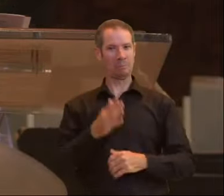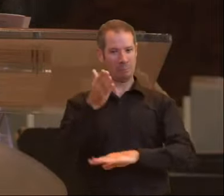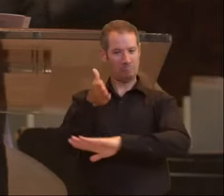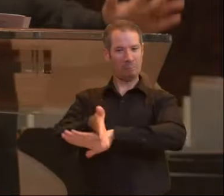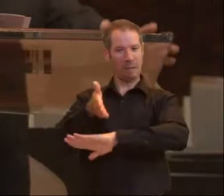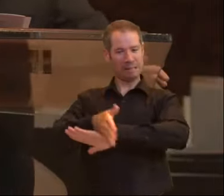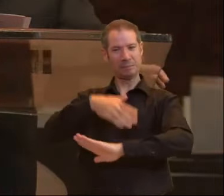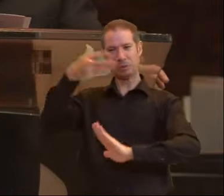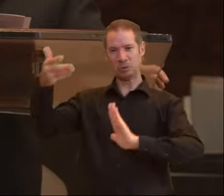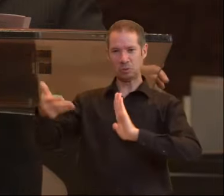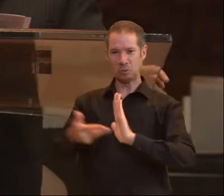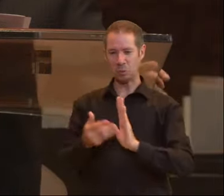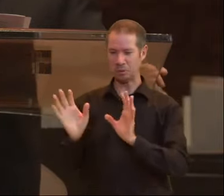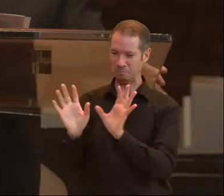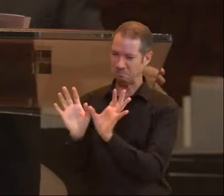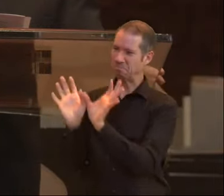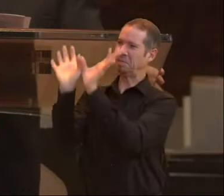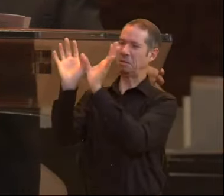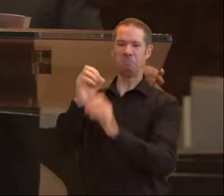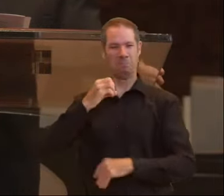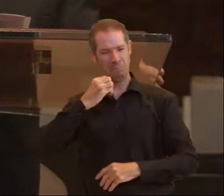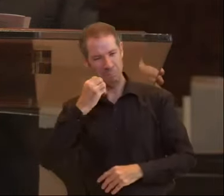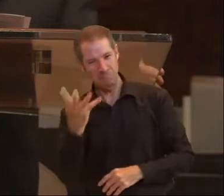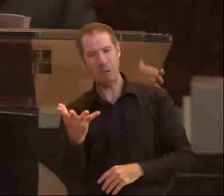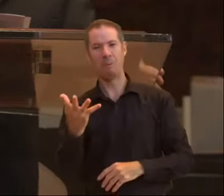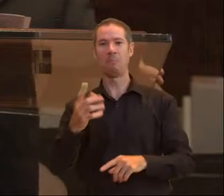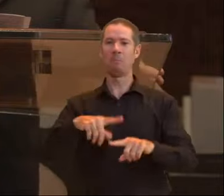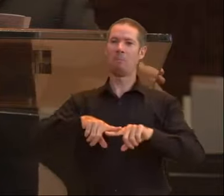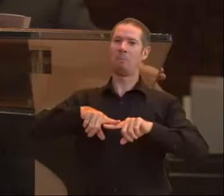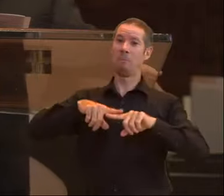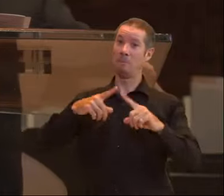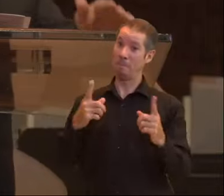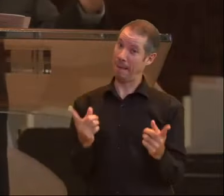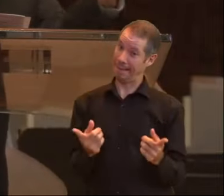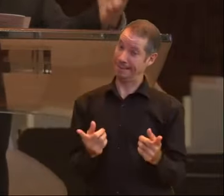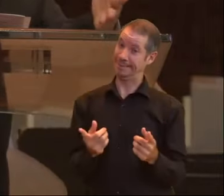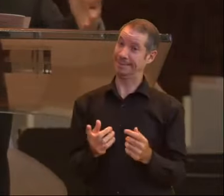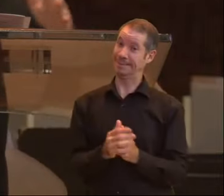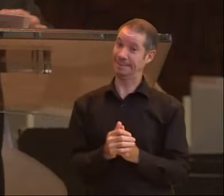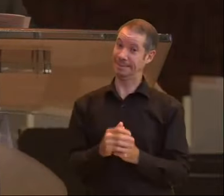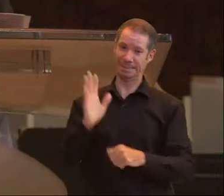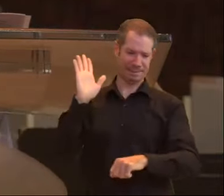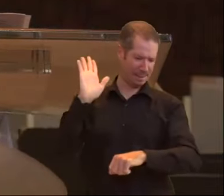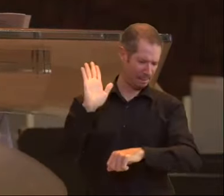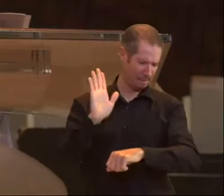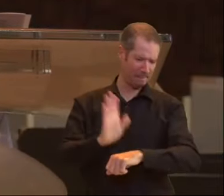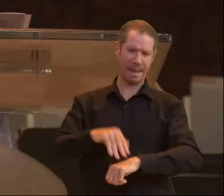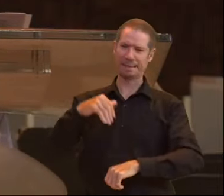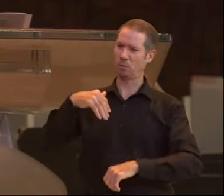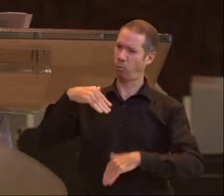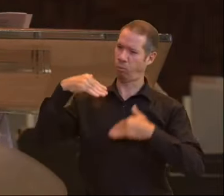Participo de todas as ceias, muito bom. Mas ainda não é isso. É mais do que isso.